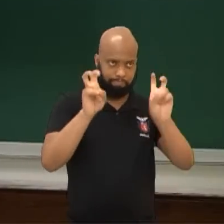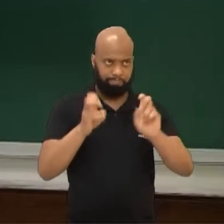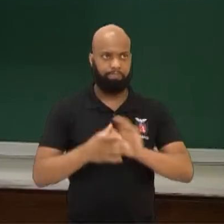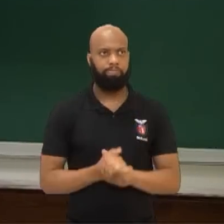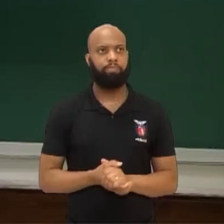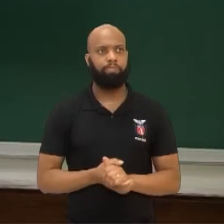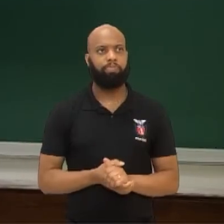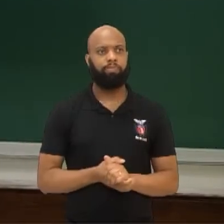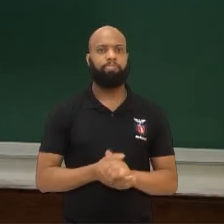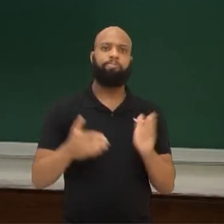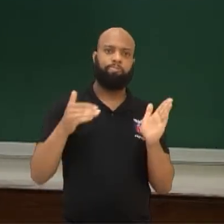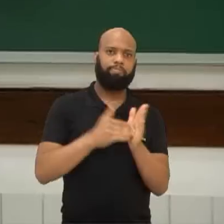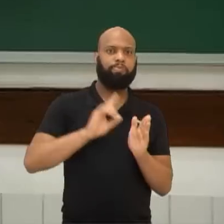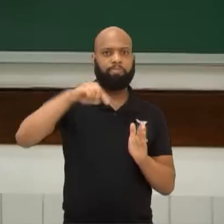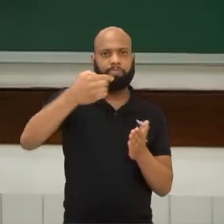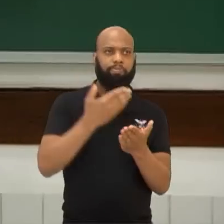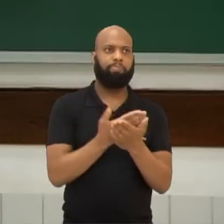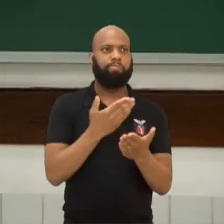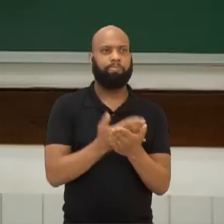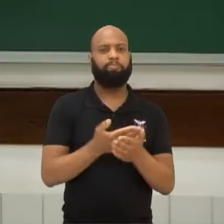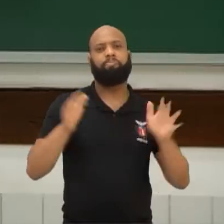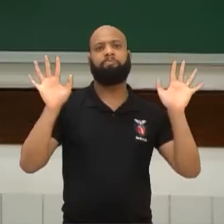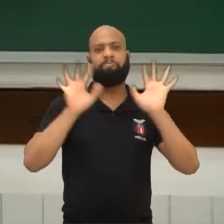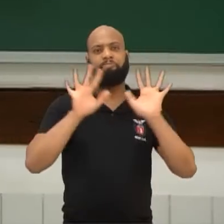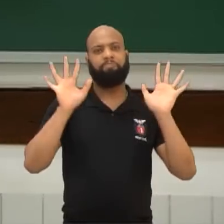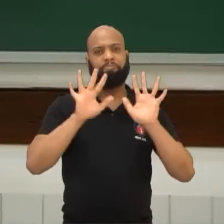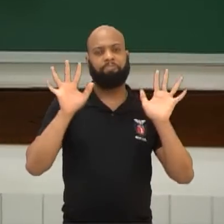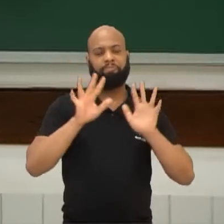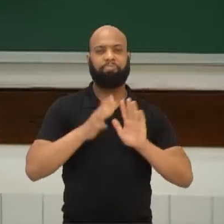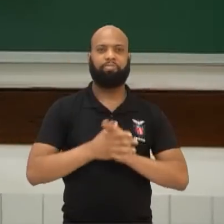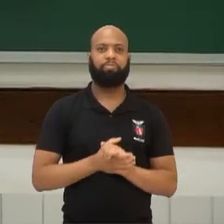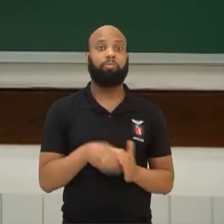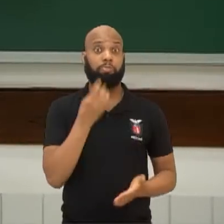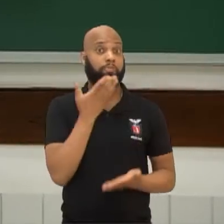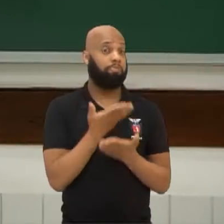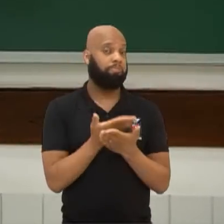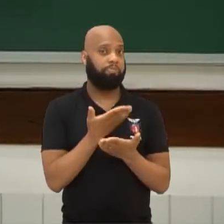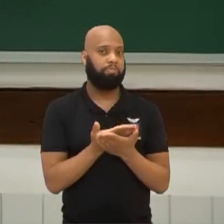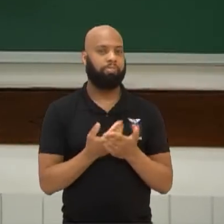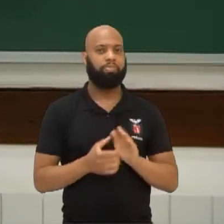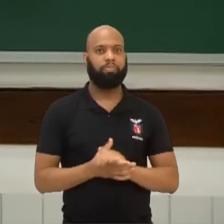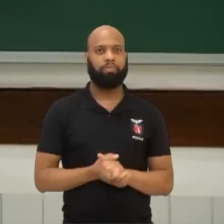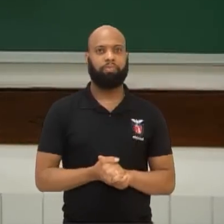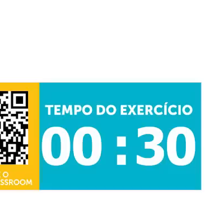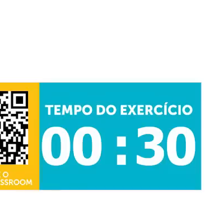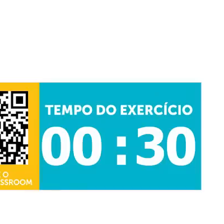Até a próxima aula, né? Fiquem bem, bons estudos!